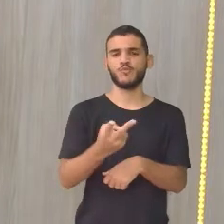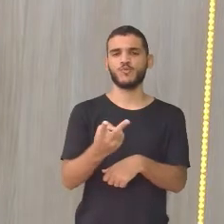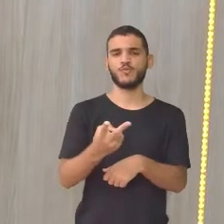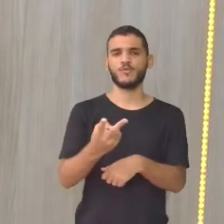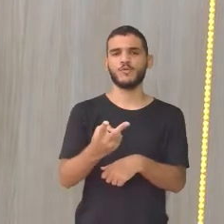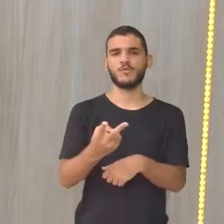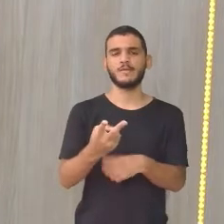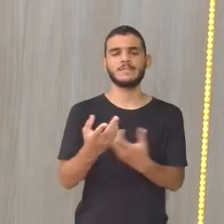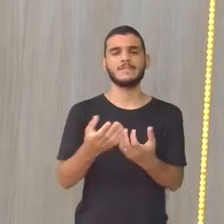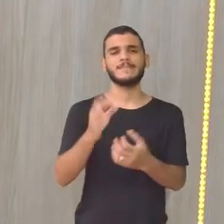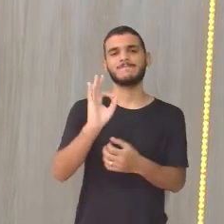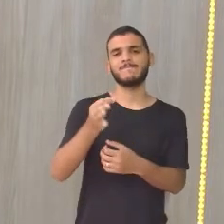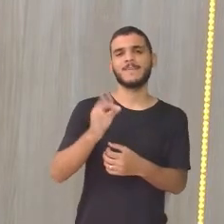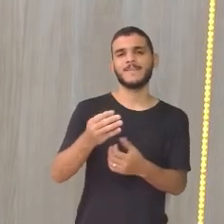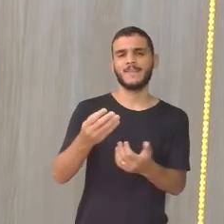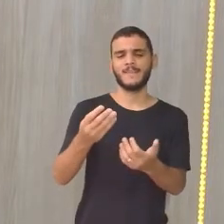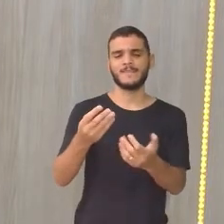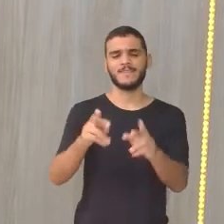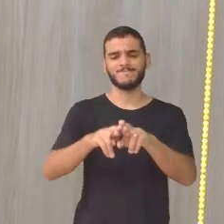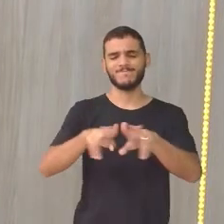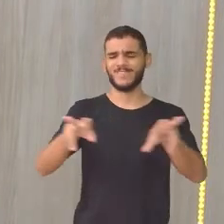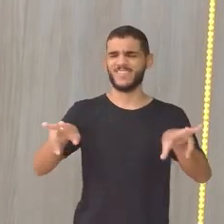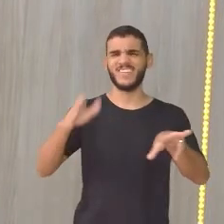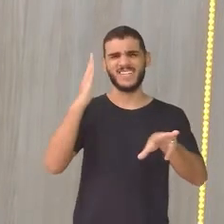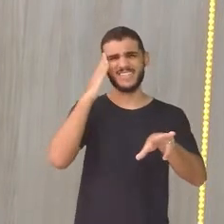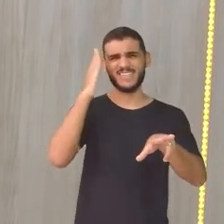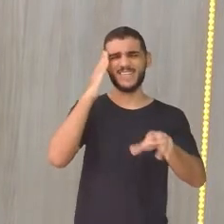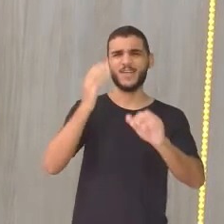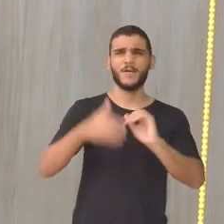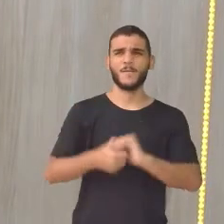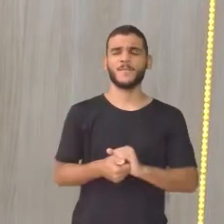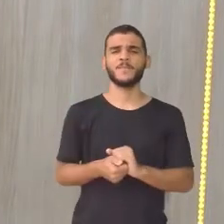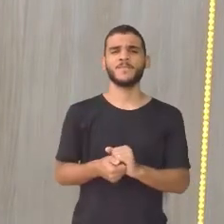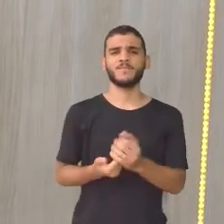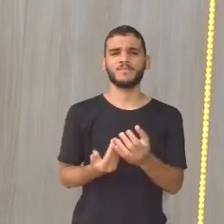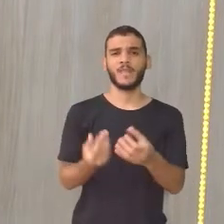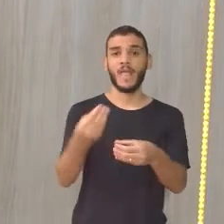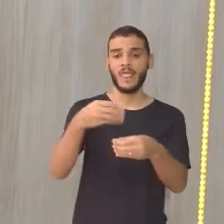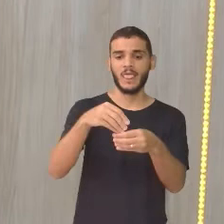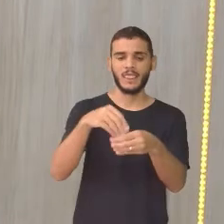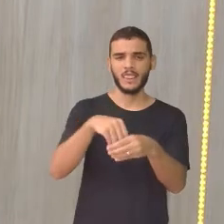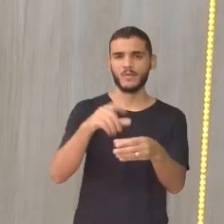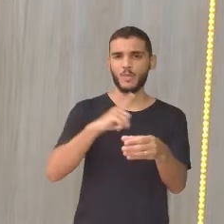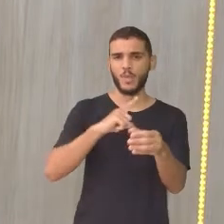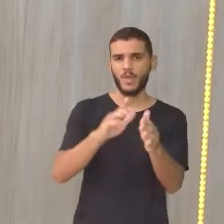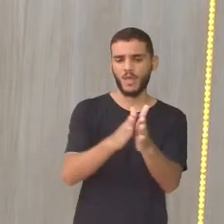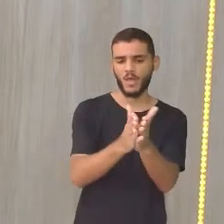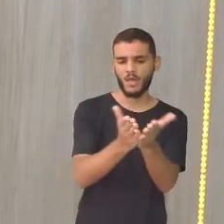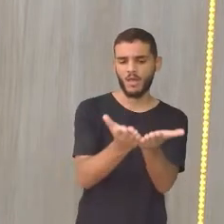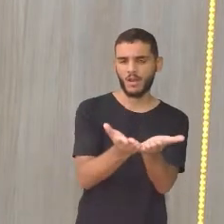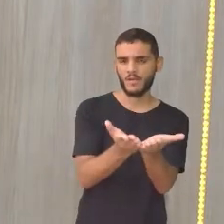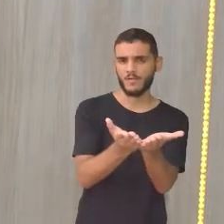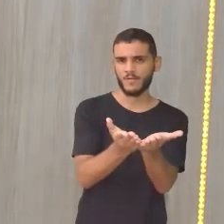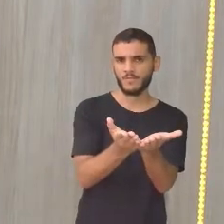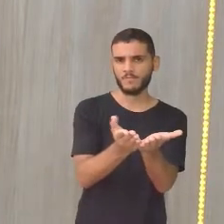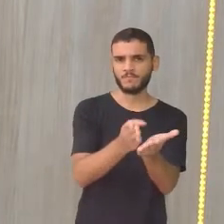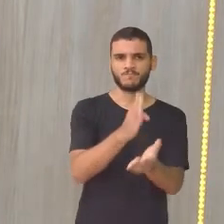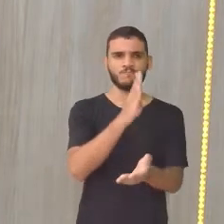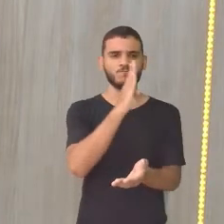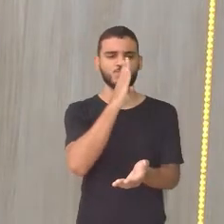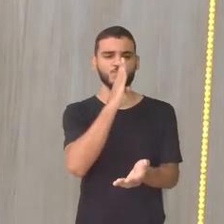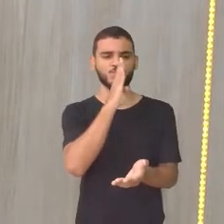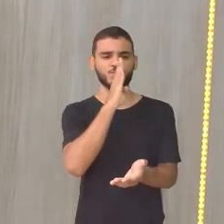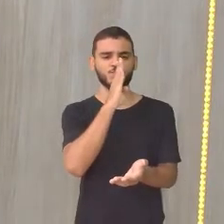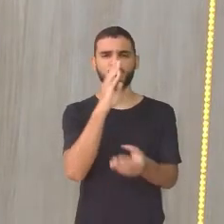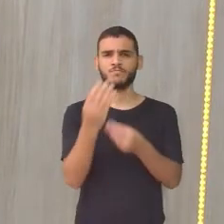Elias José, ele diz assim, o livro, no livro a gente descobre tudo, mas ele também parece mudo.